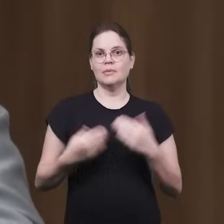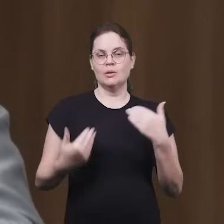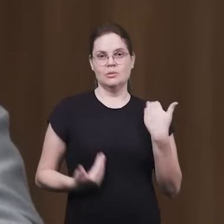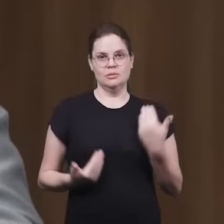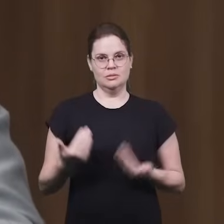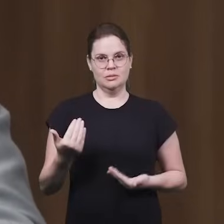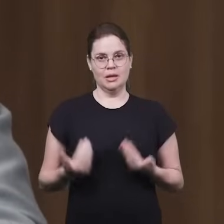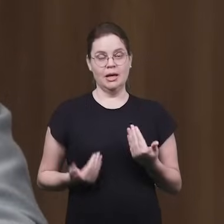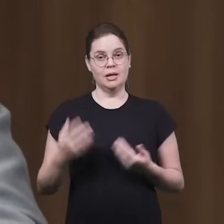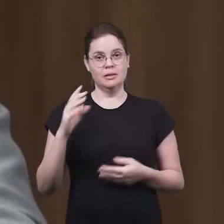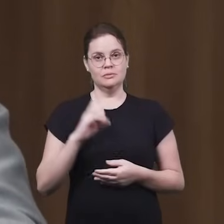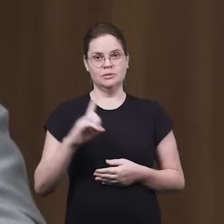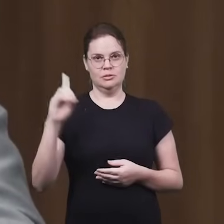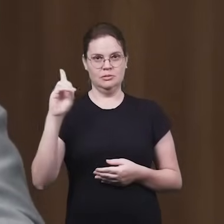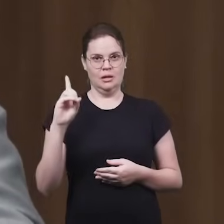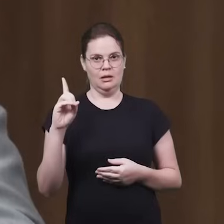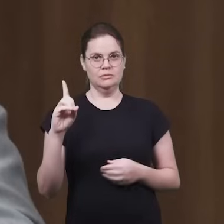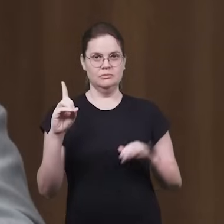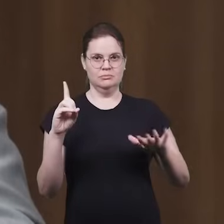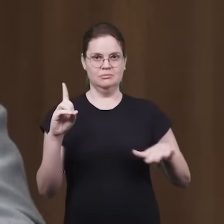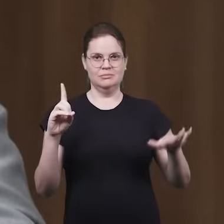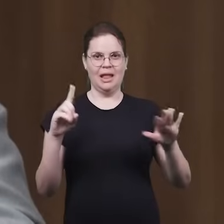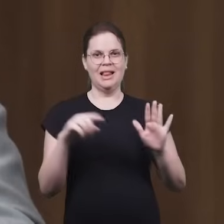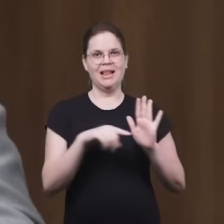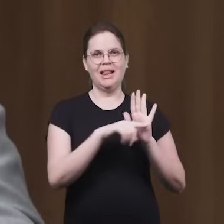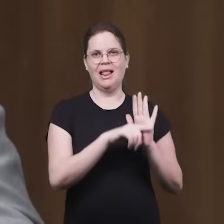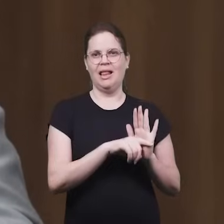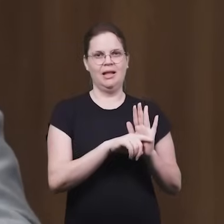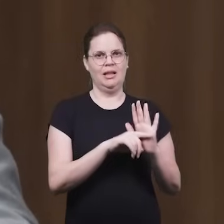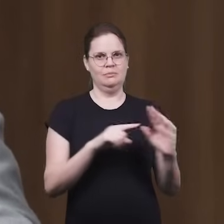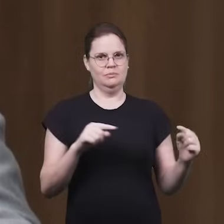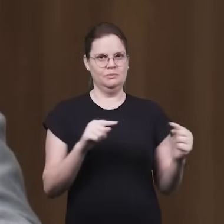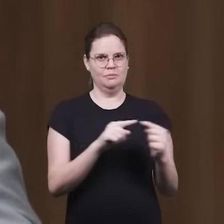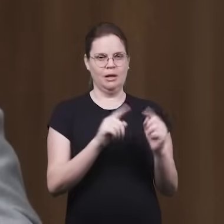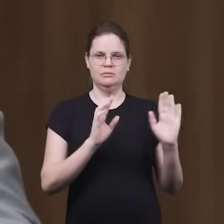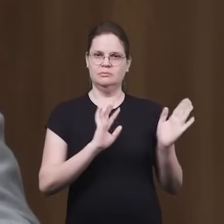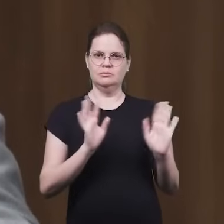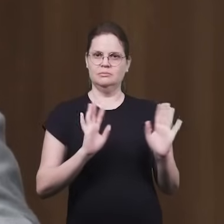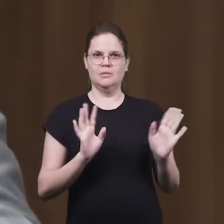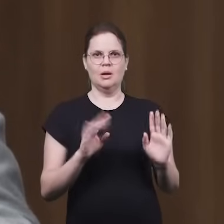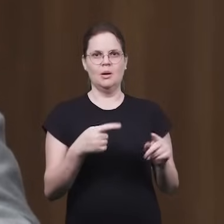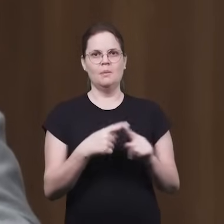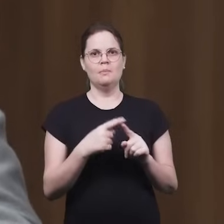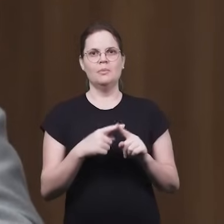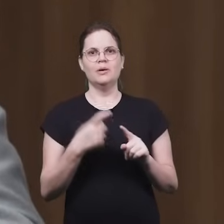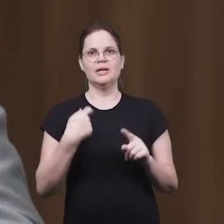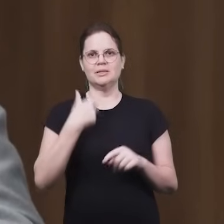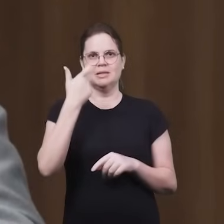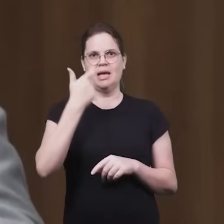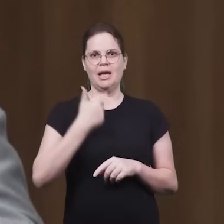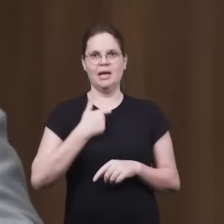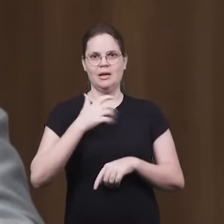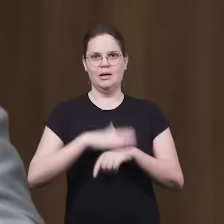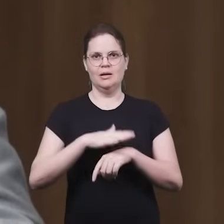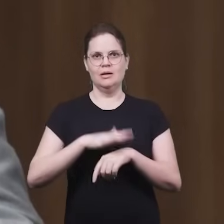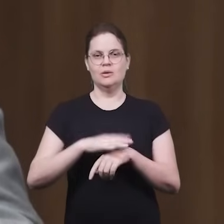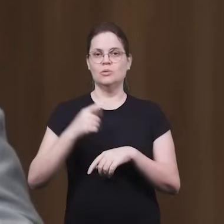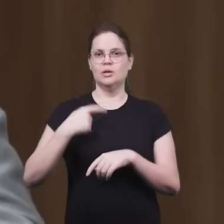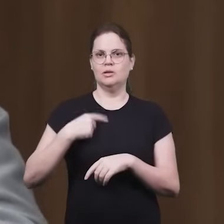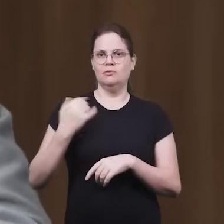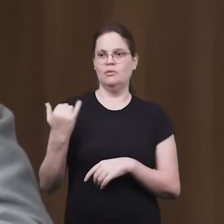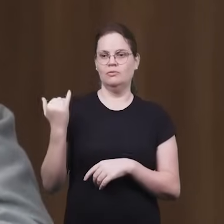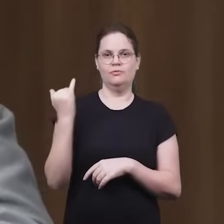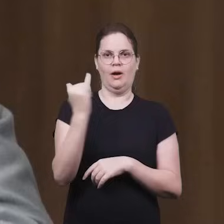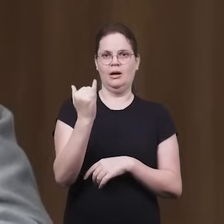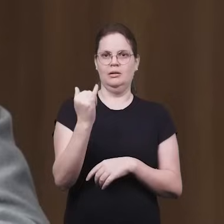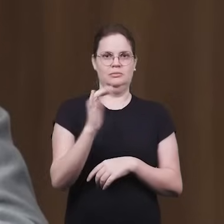não se enquadra nessa circunstância enquanto emissor, enquanto origem da comunicação. Nós temos que tomar cuidado, obviamente,